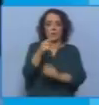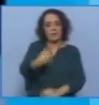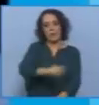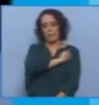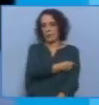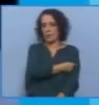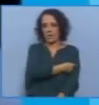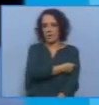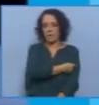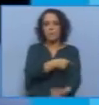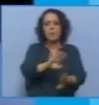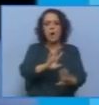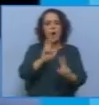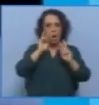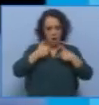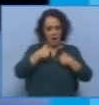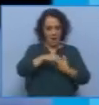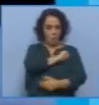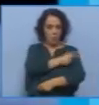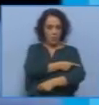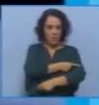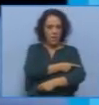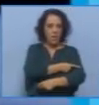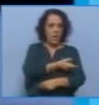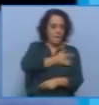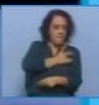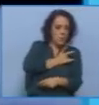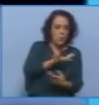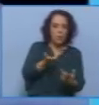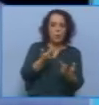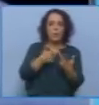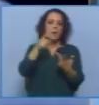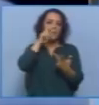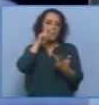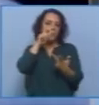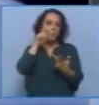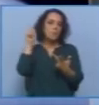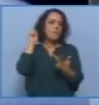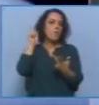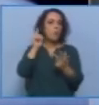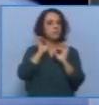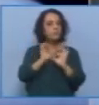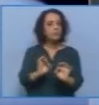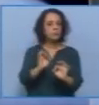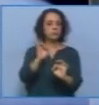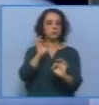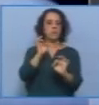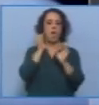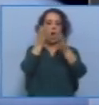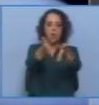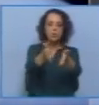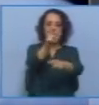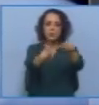E então, como é que nós podemos usar esse poder desde o amor, desde o defender aqueles valores que são importantes, desde o ajudar os